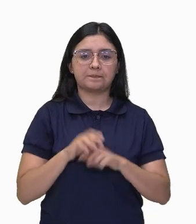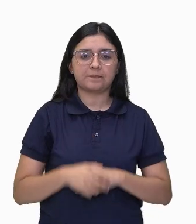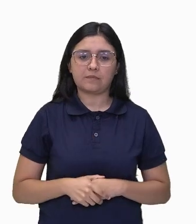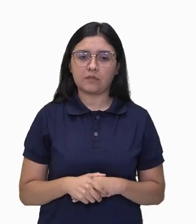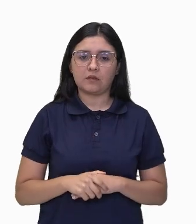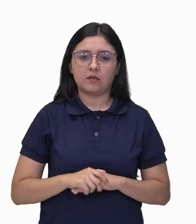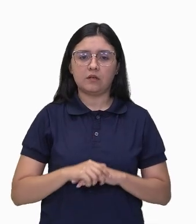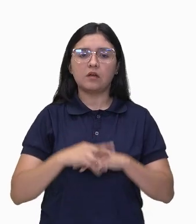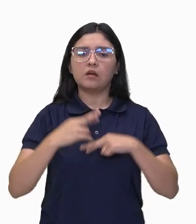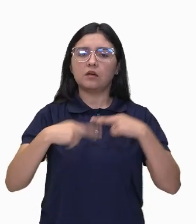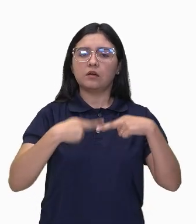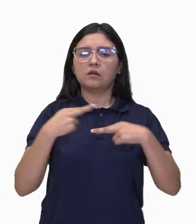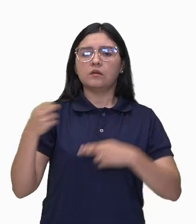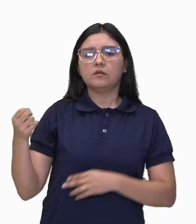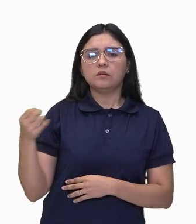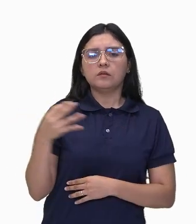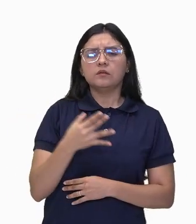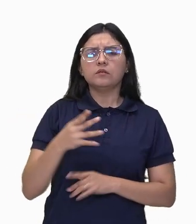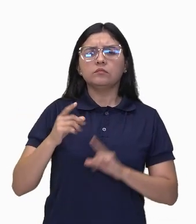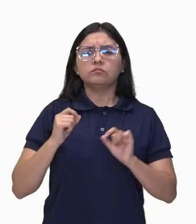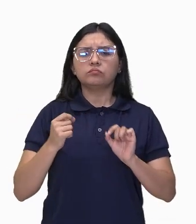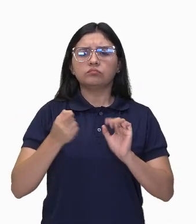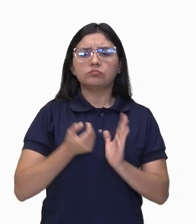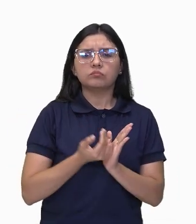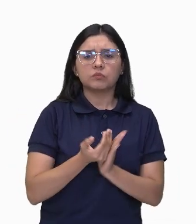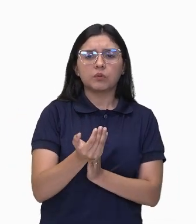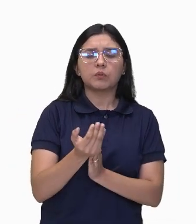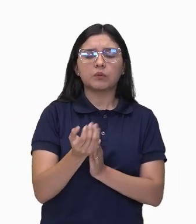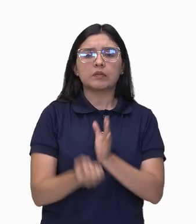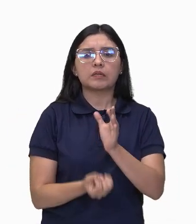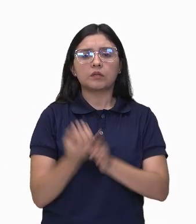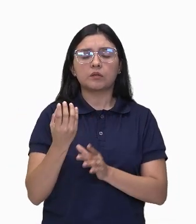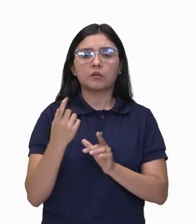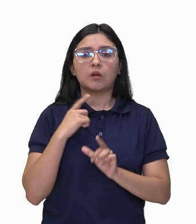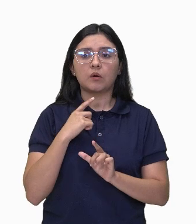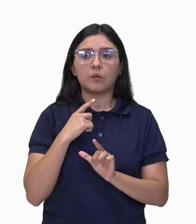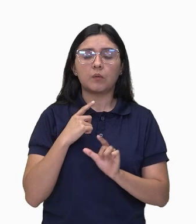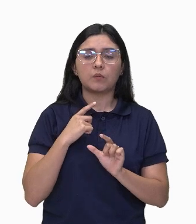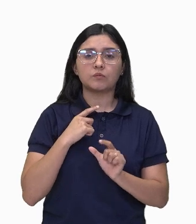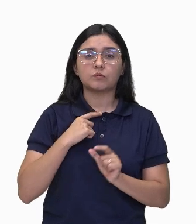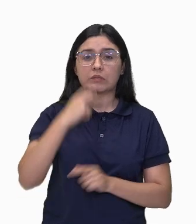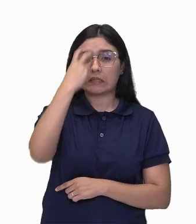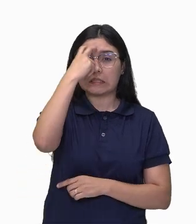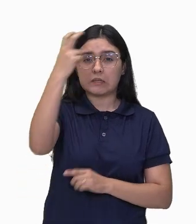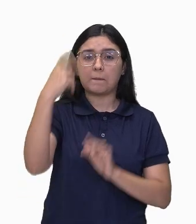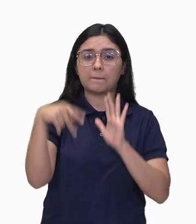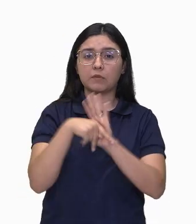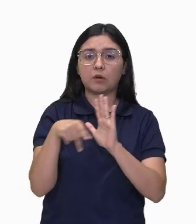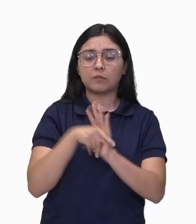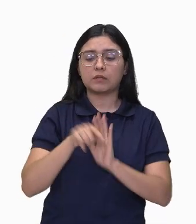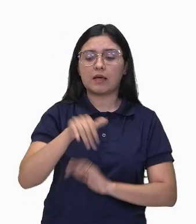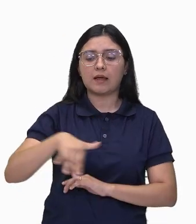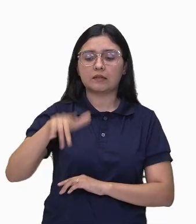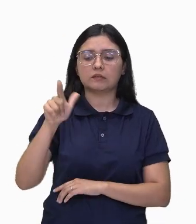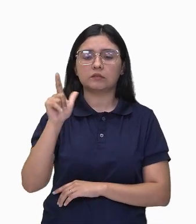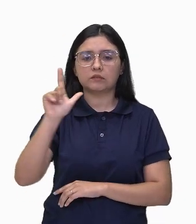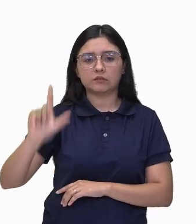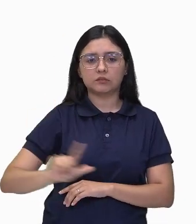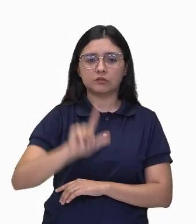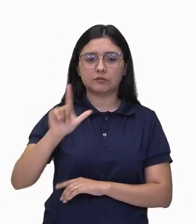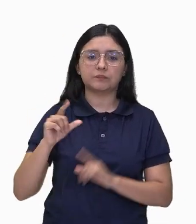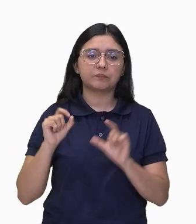O Renascimento, então, deu origem a grandes gênios da literatura. Entre eles, nós temos aí o